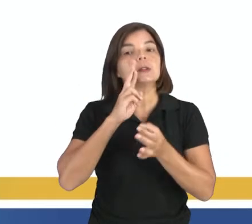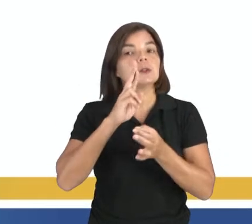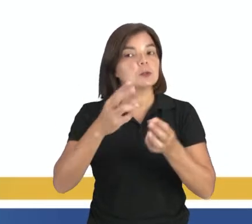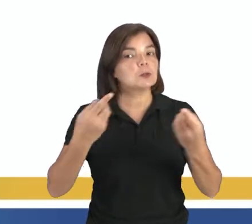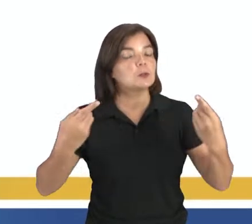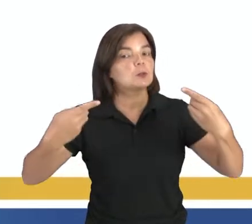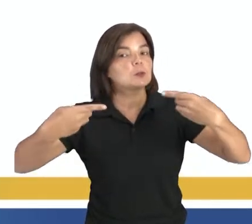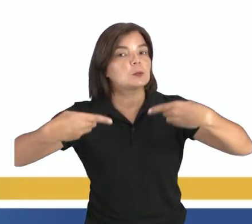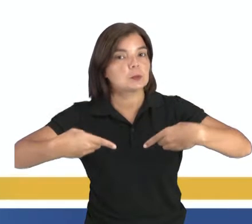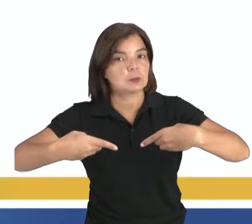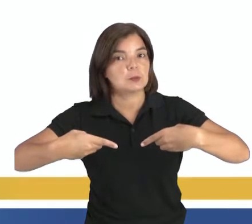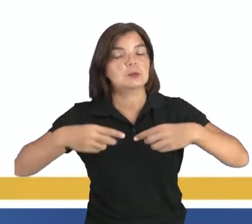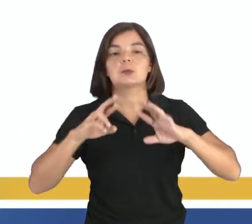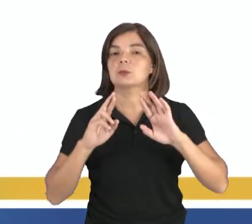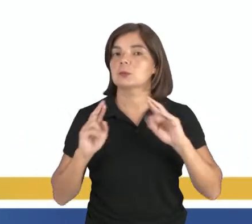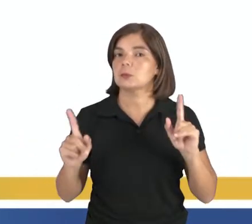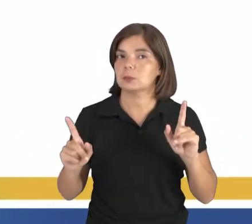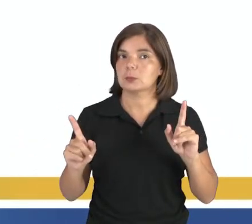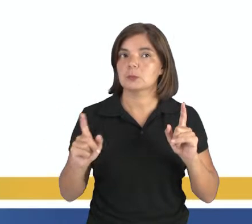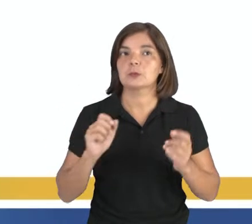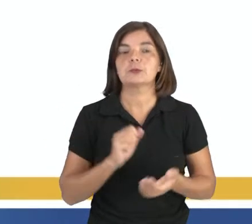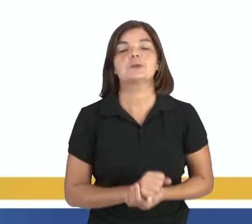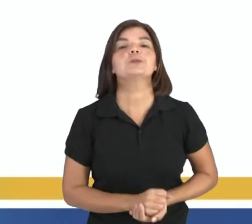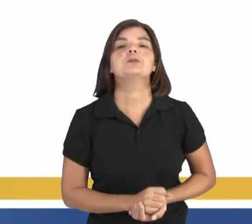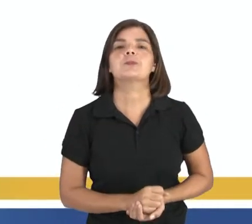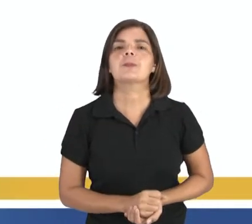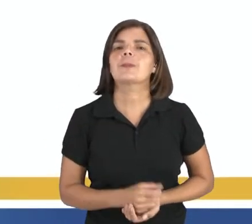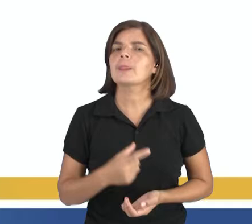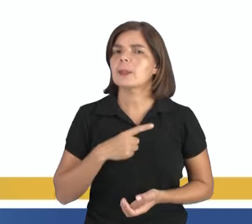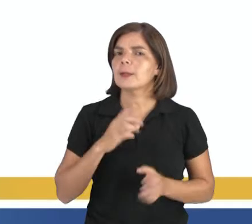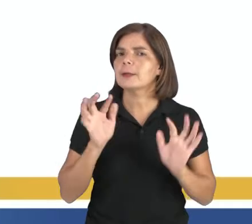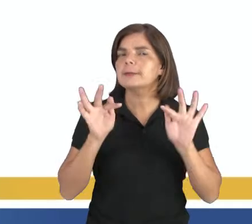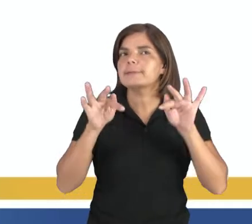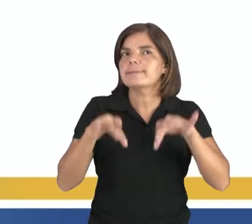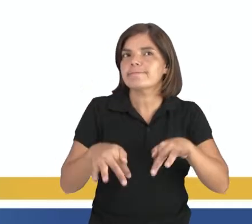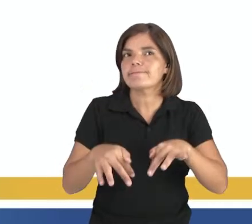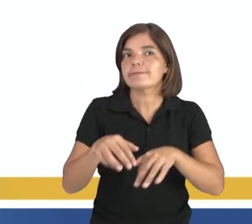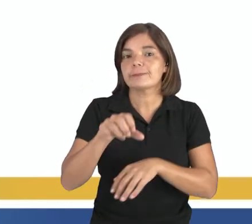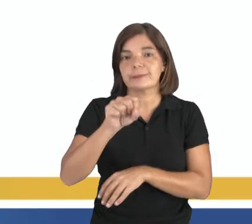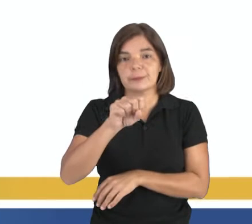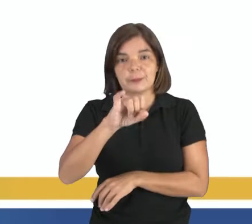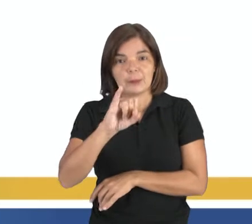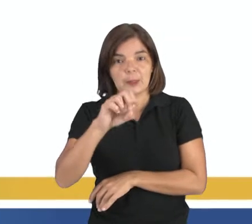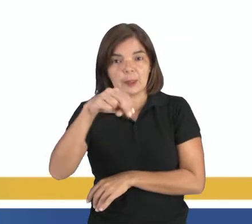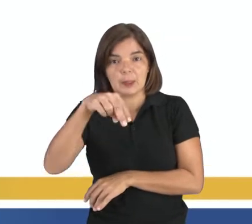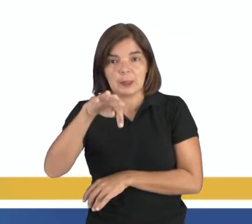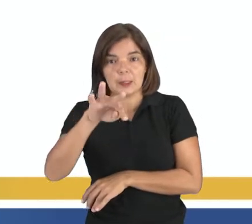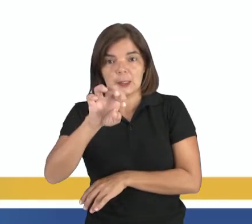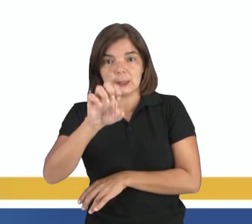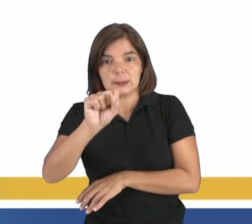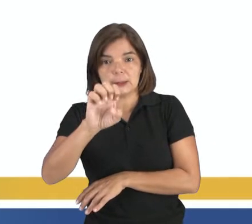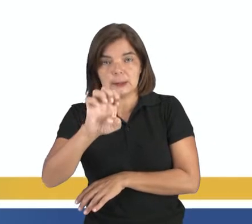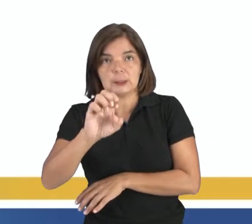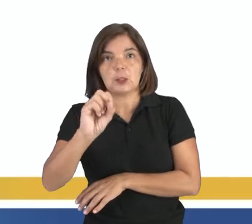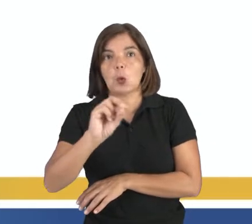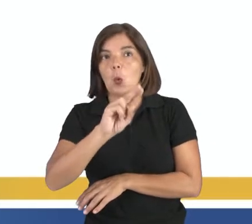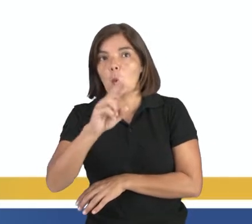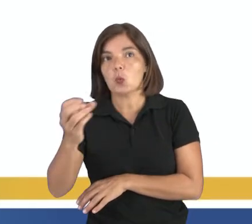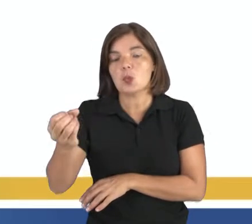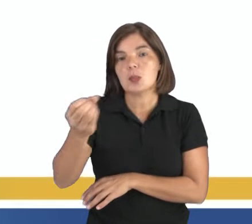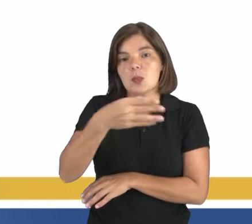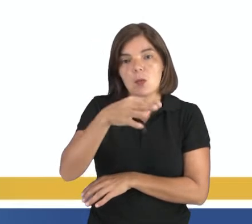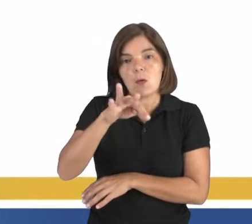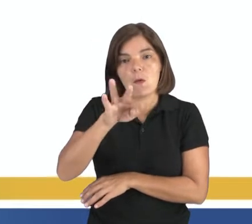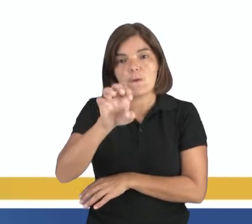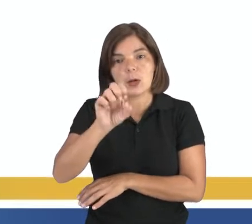possibilidades seguida dos argumentos e resultados opostos. Conclusão, que é a síntese e ou nova tese,